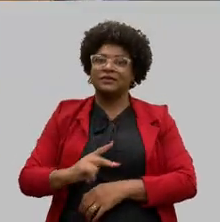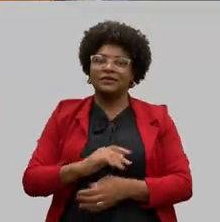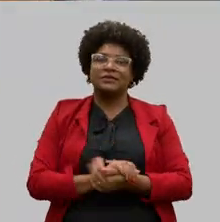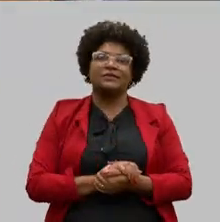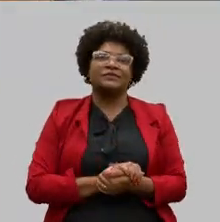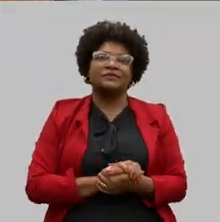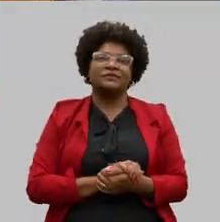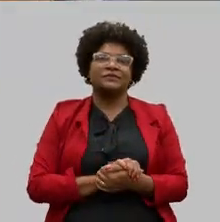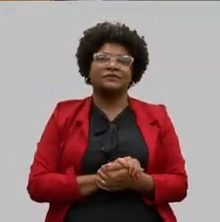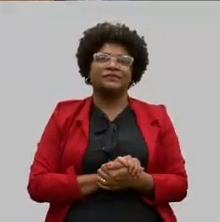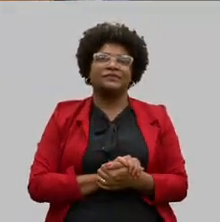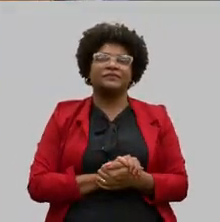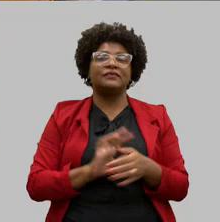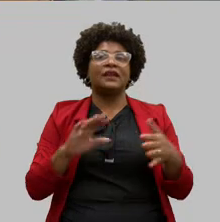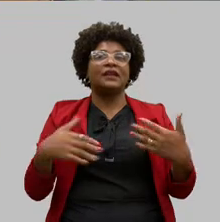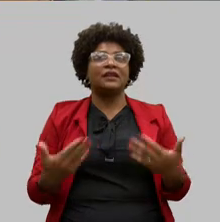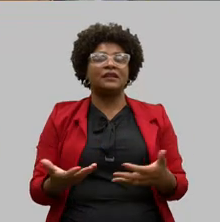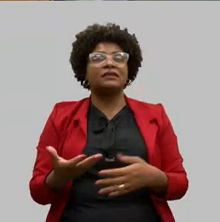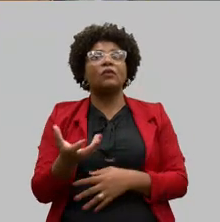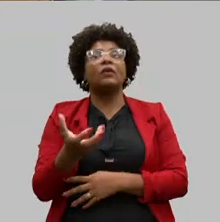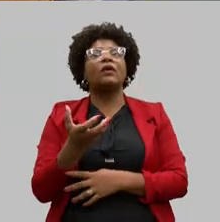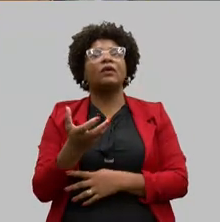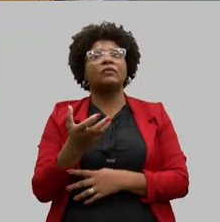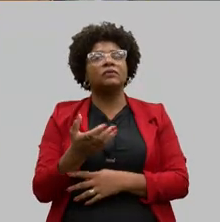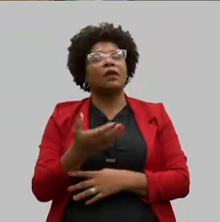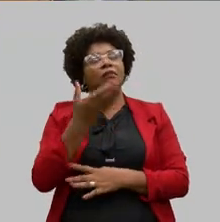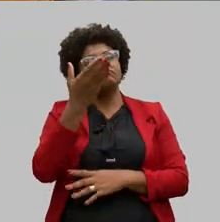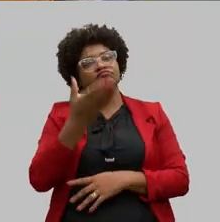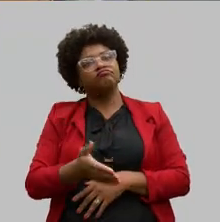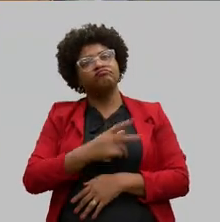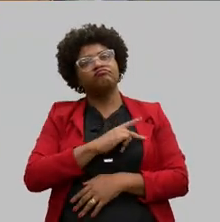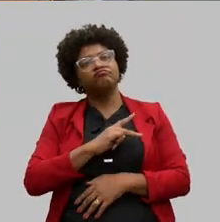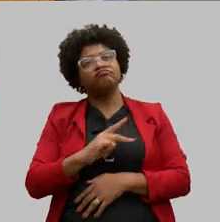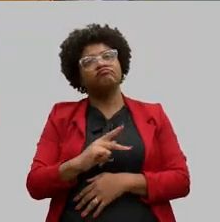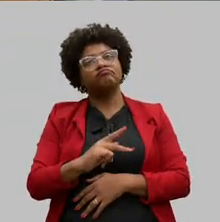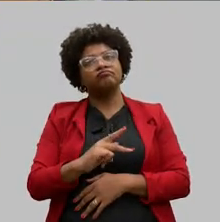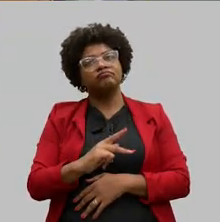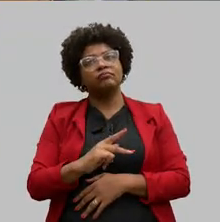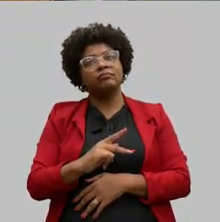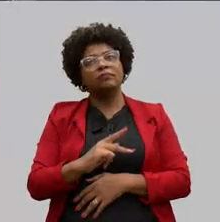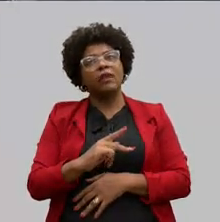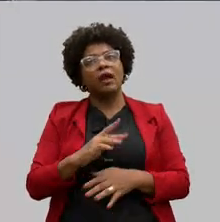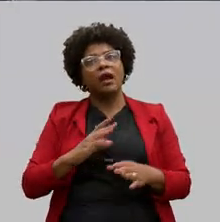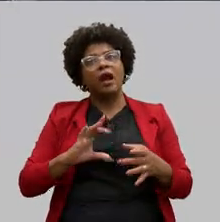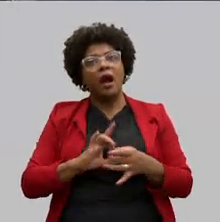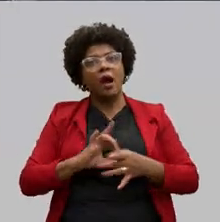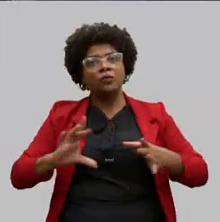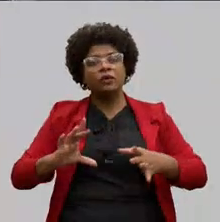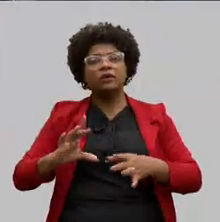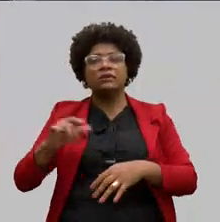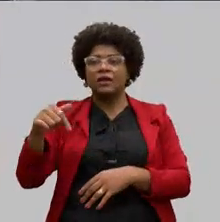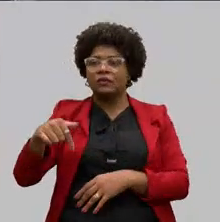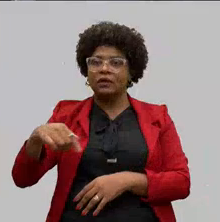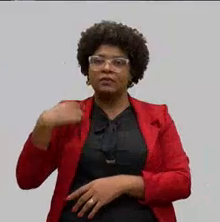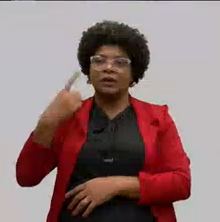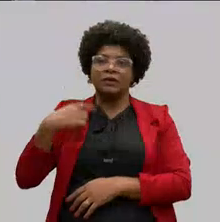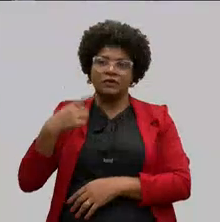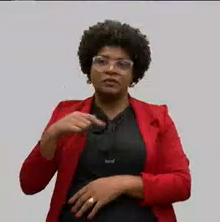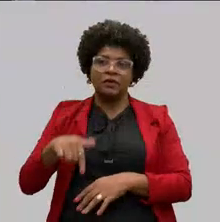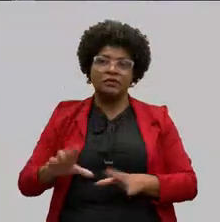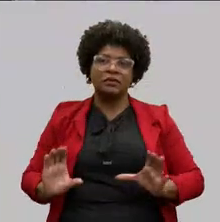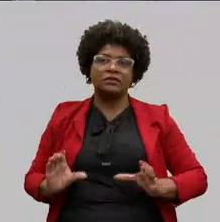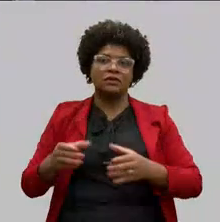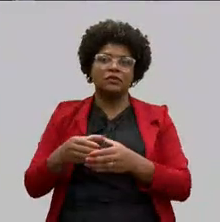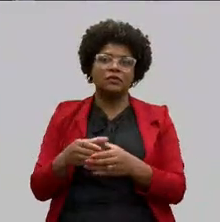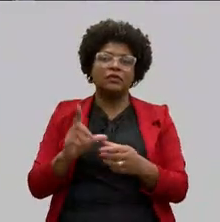Beatriz Presidente eu gostaria que vossa excelência eh permissão dos demais colegas dessa comissão eh